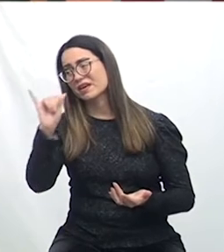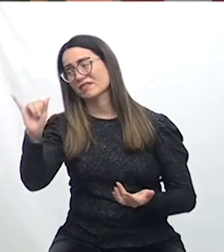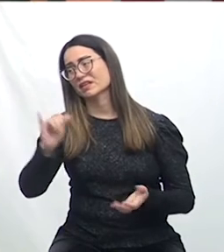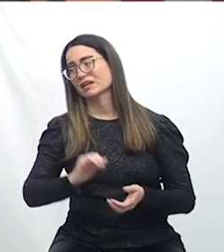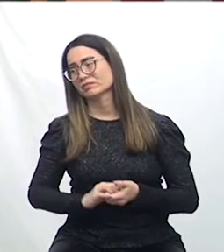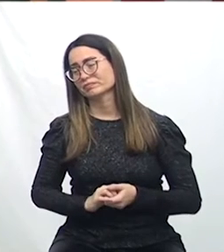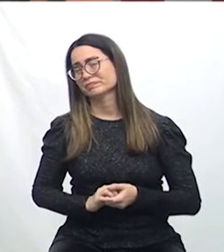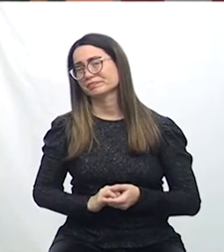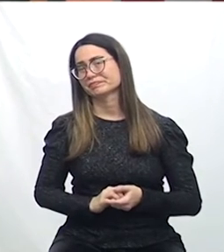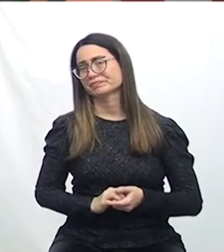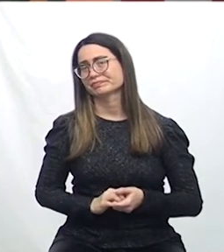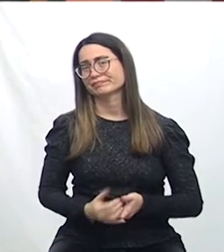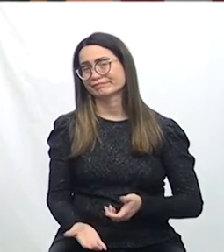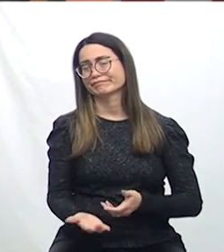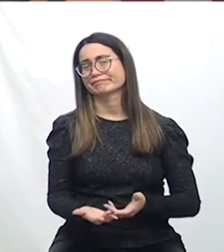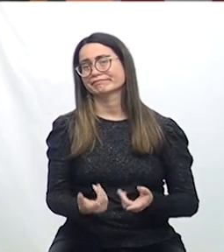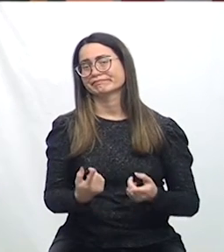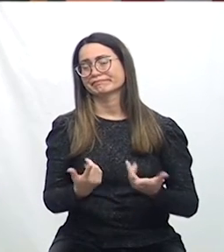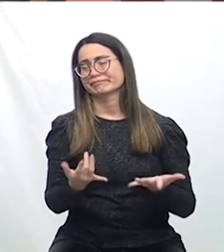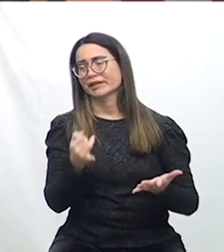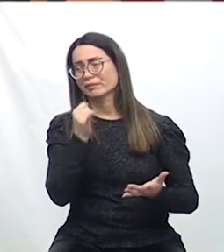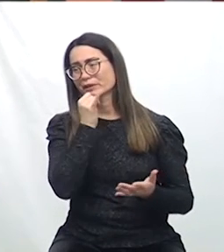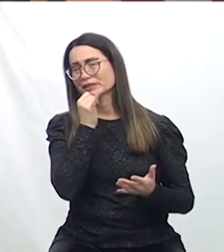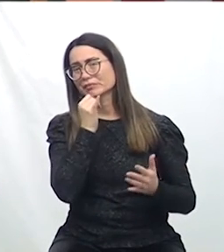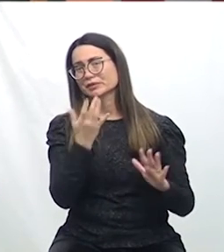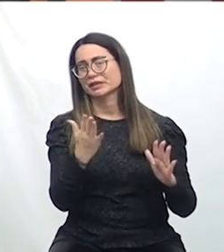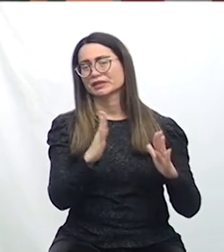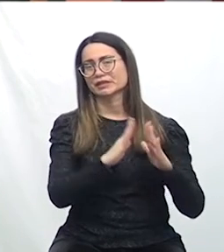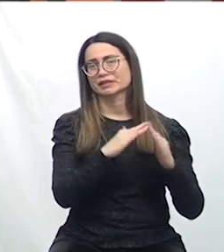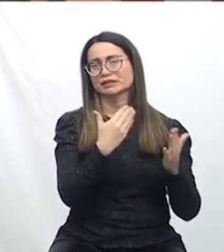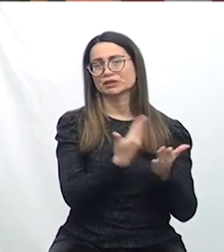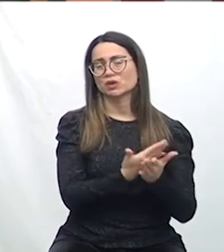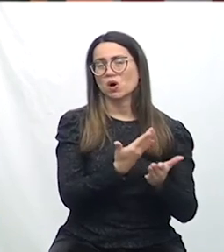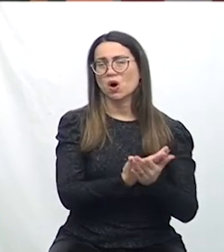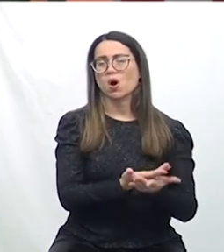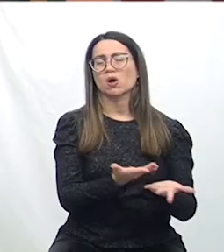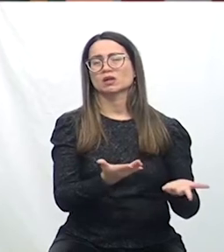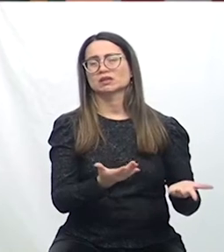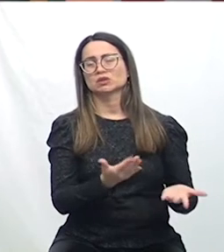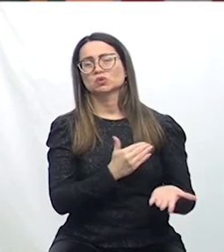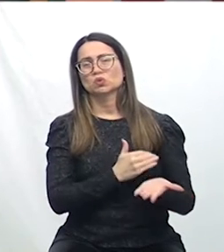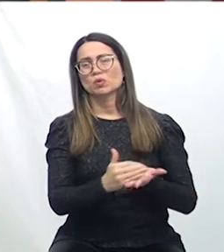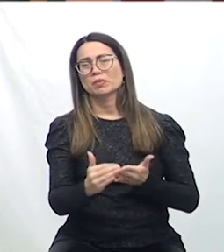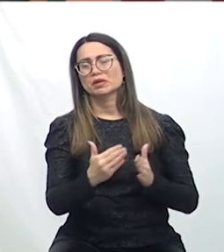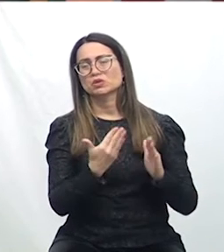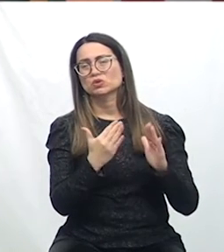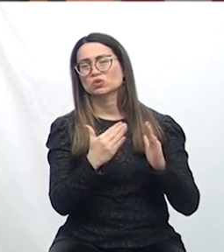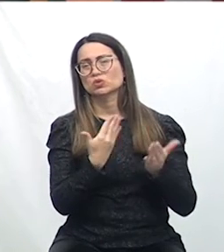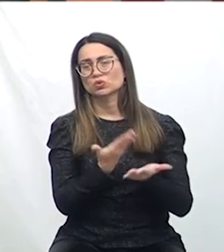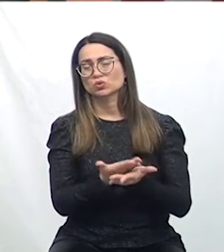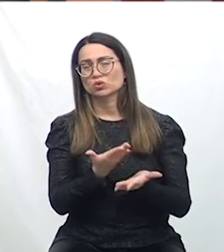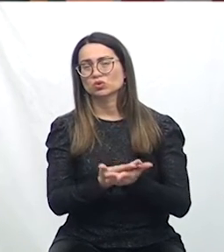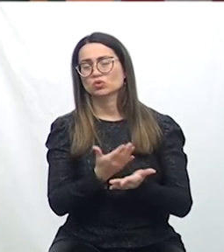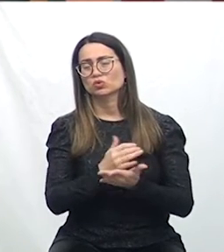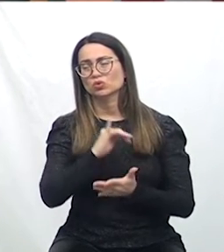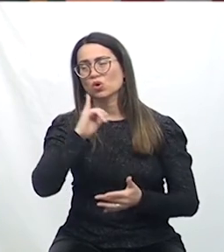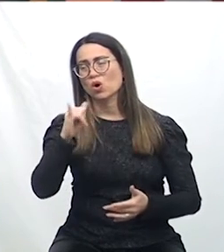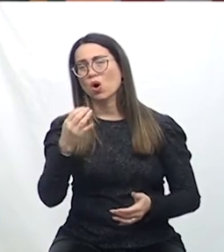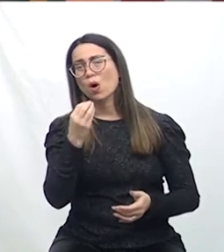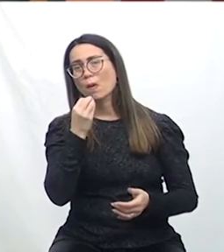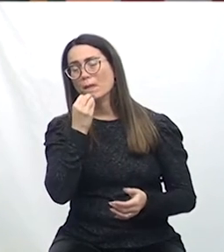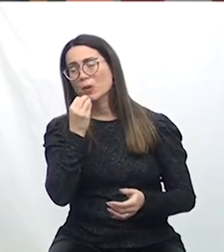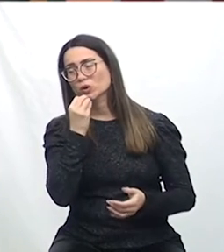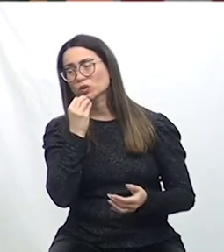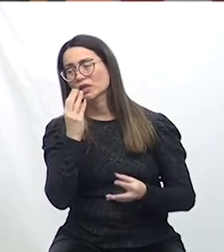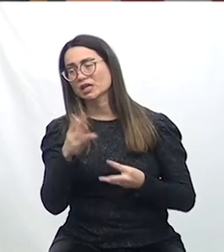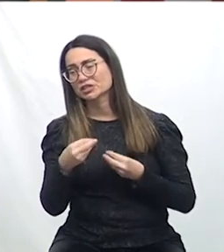lá nas creches, nas séries iniciais, dando oportunidade para as crianças nas escolinhas,